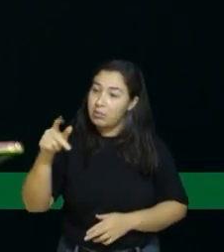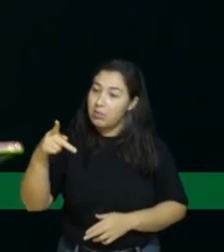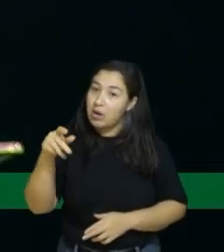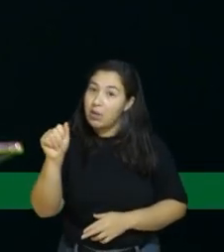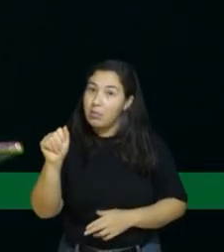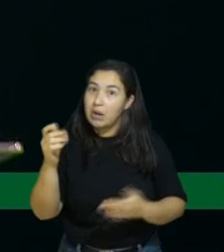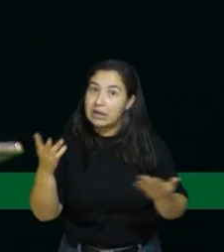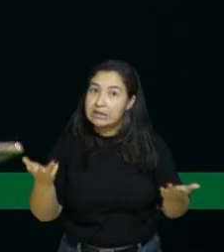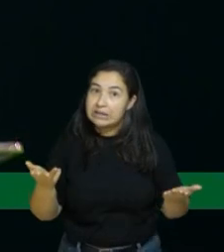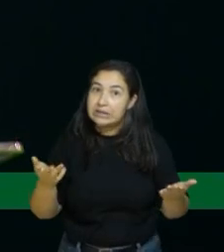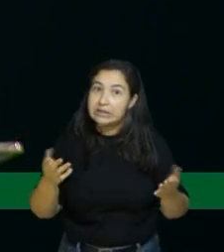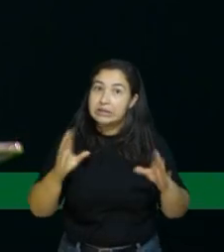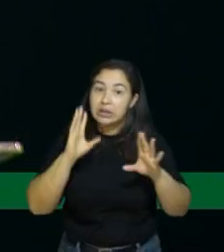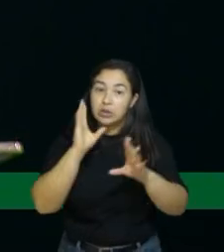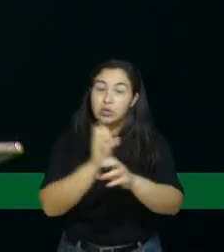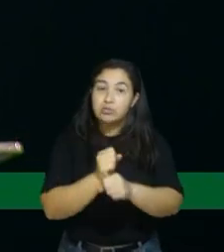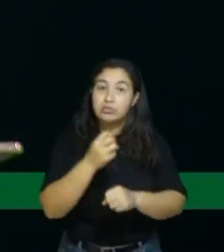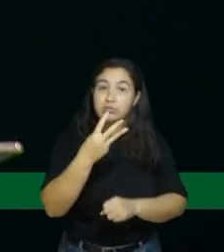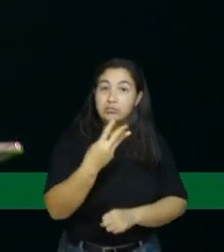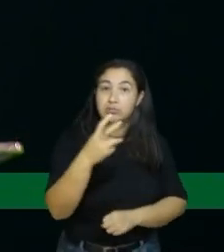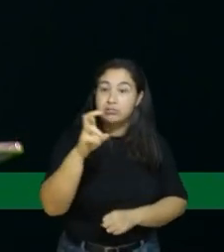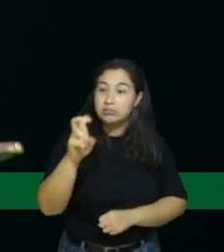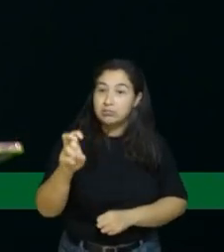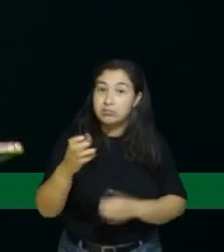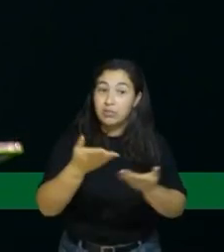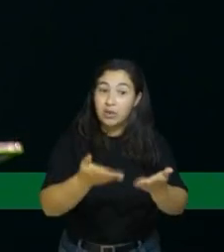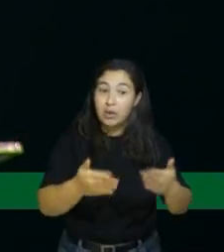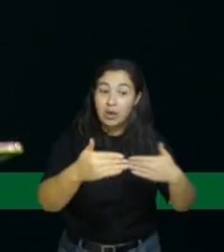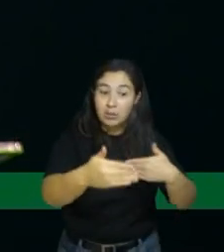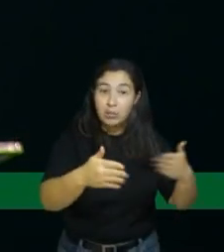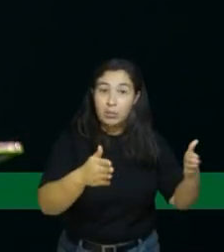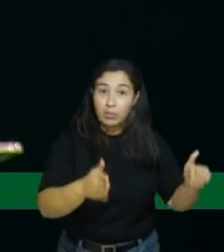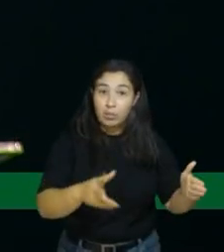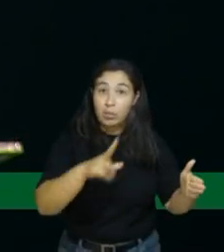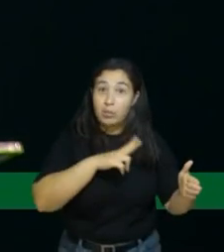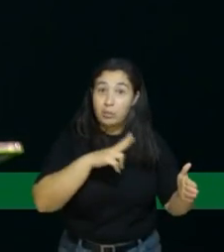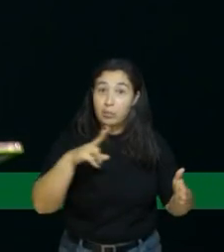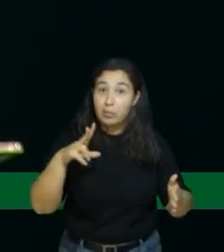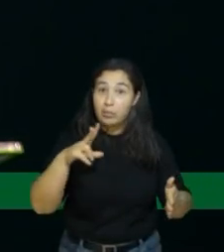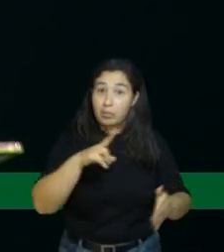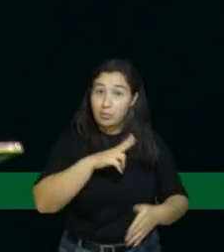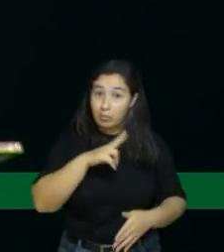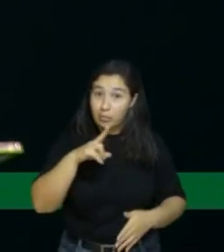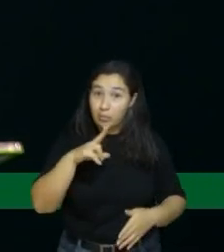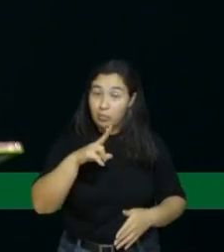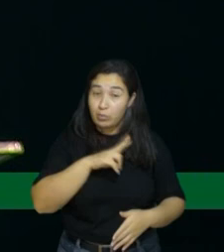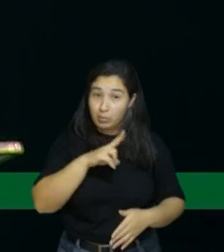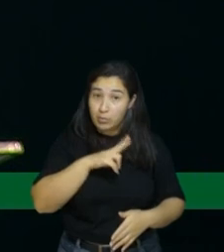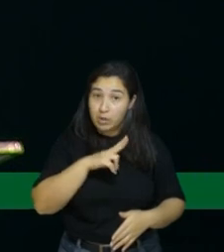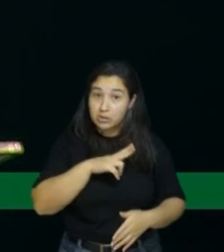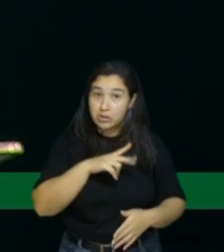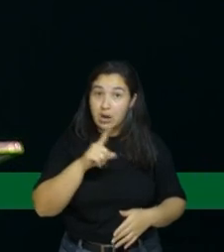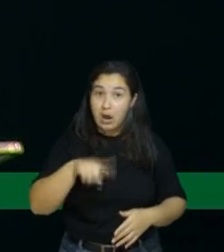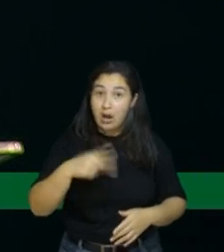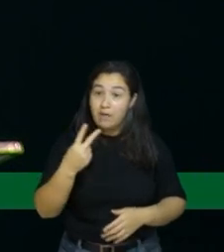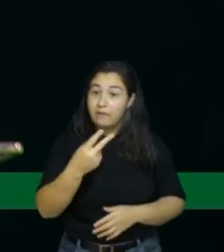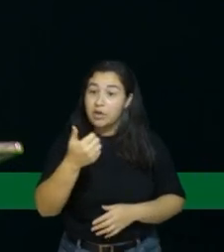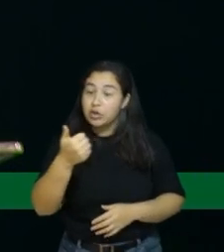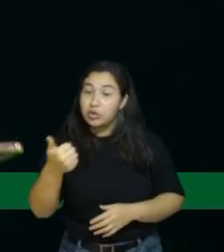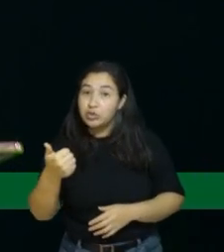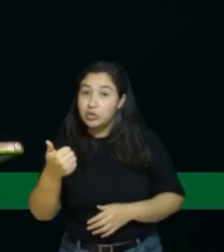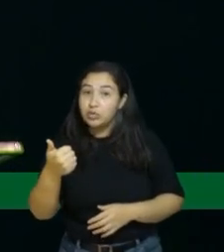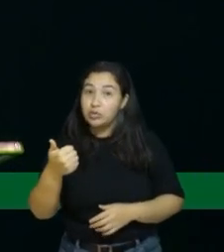total 35 propriedades noê 21 21 vezes